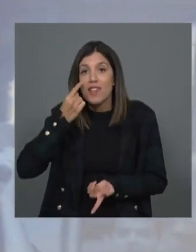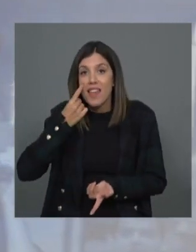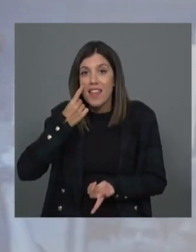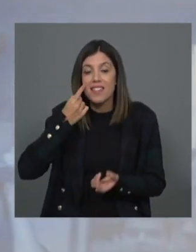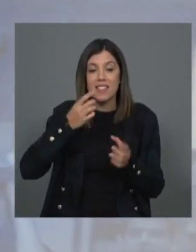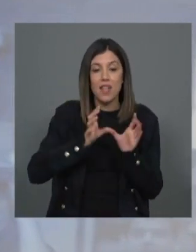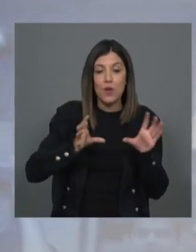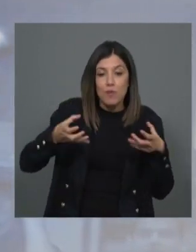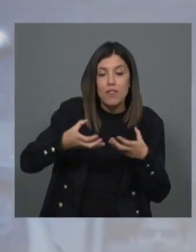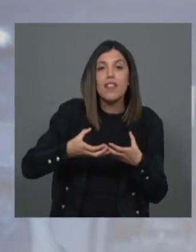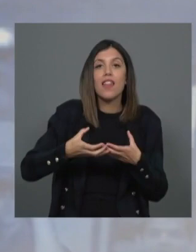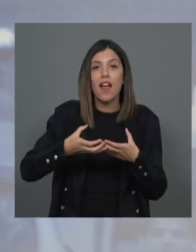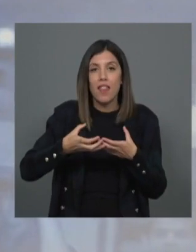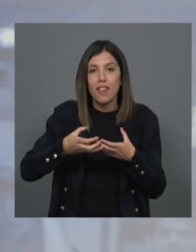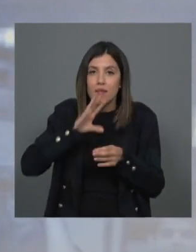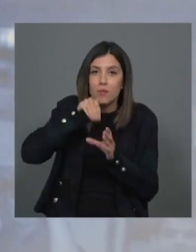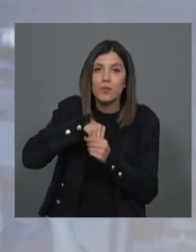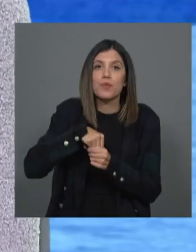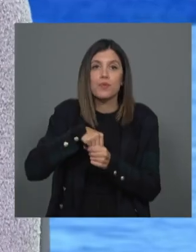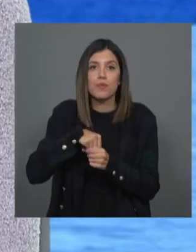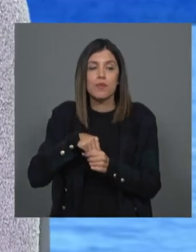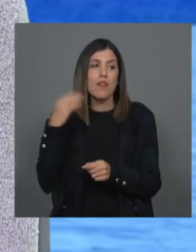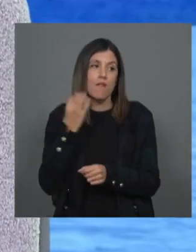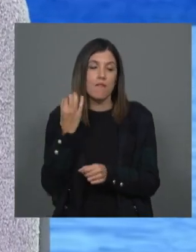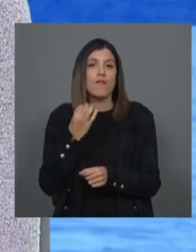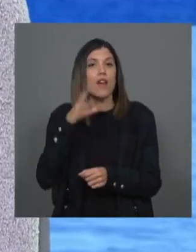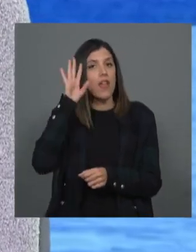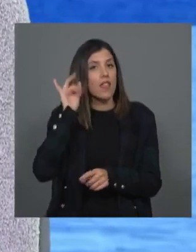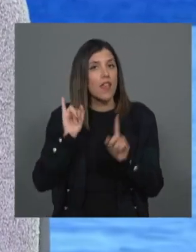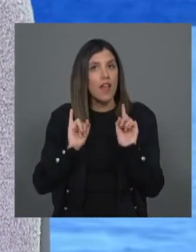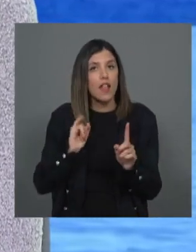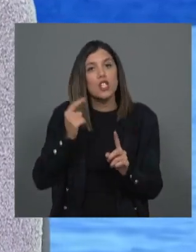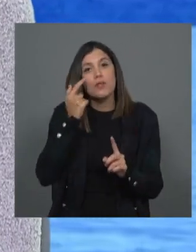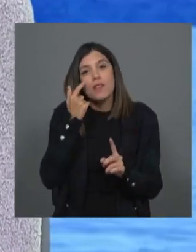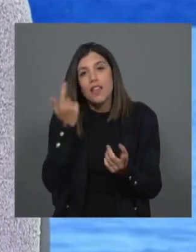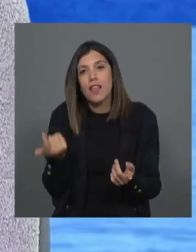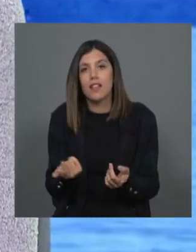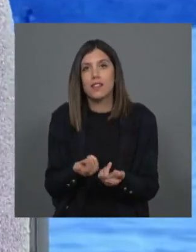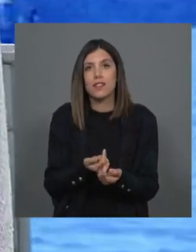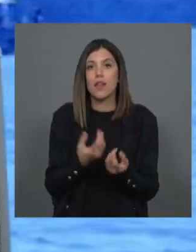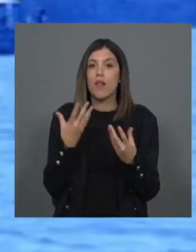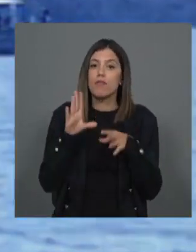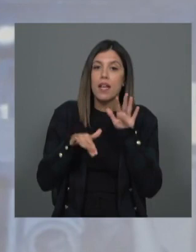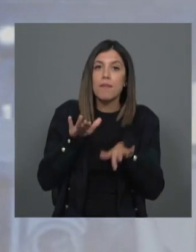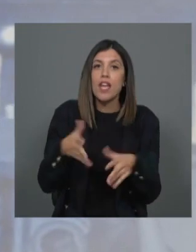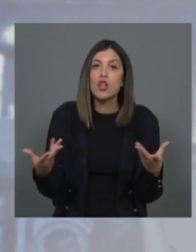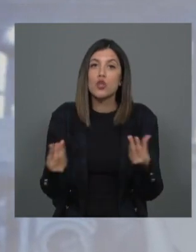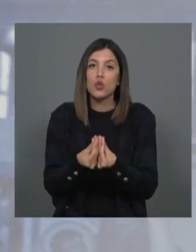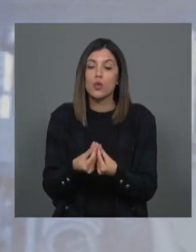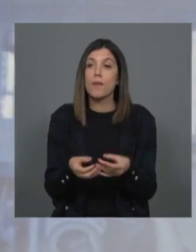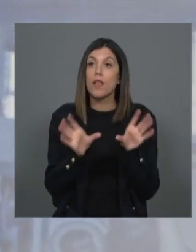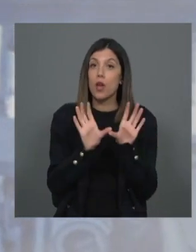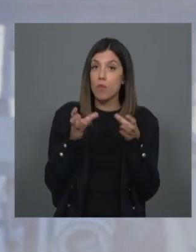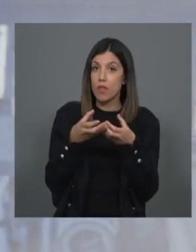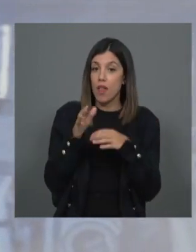comunidade faz. Com certeza. A ideia é sempre fazer esta experiência e de caminhar conjuntamente. E dizia que a comunidade faz e que a comunidade